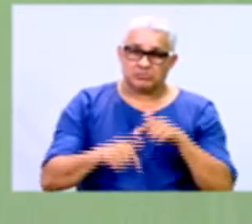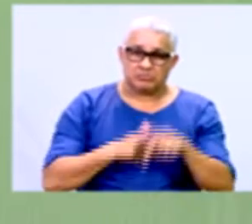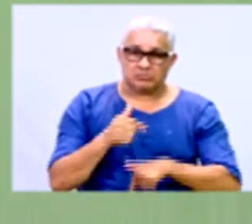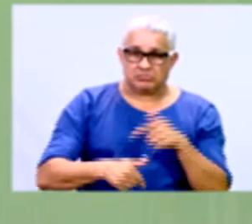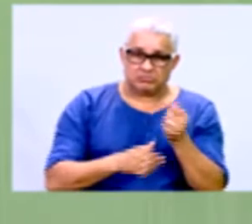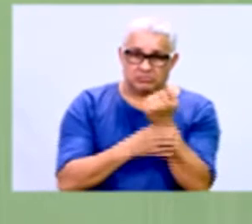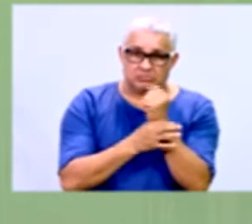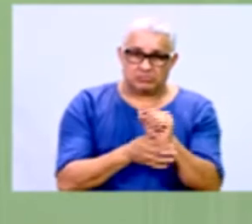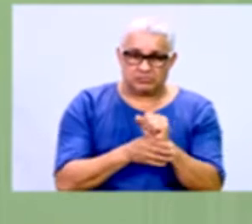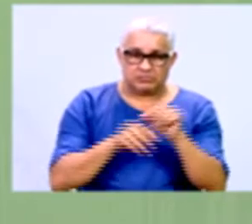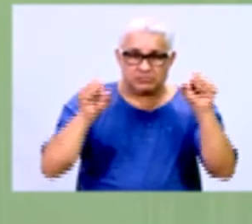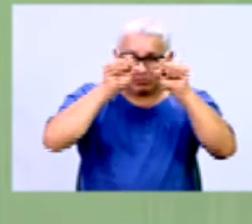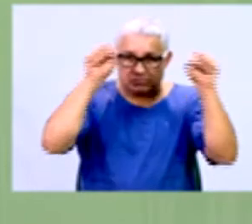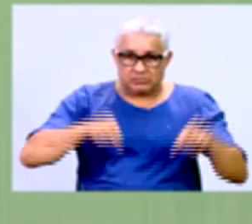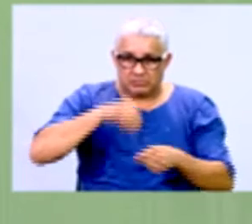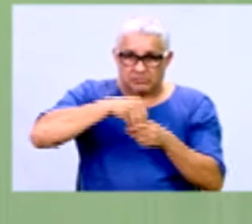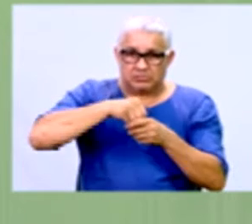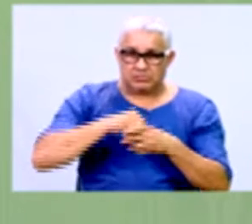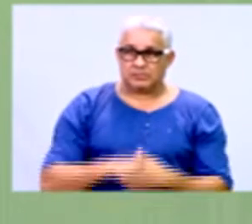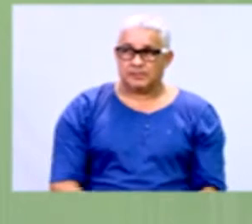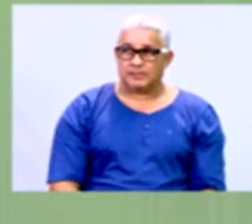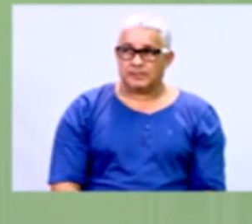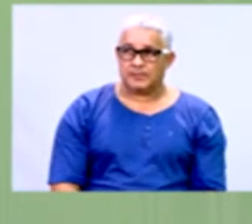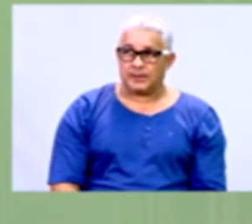a segurança do sistema.